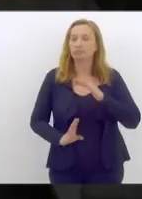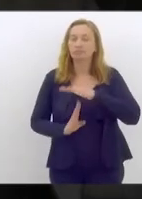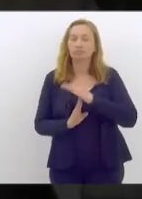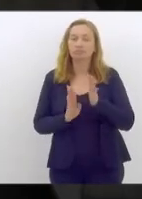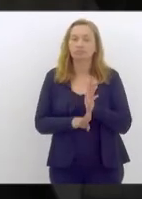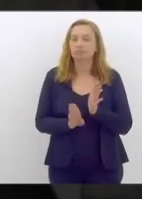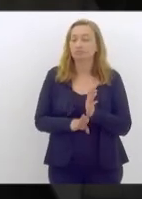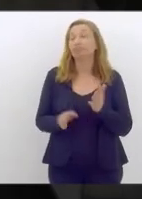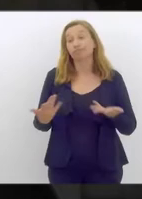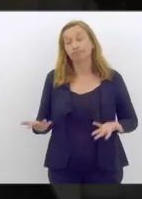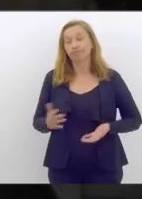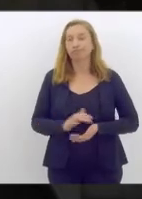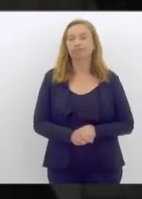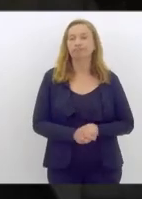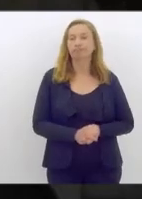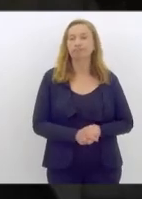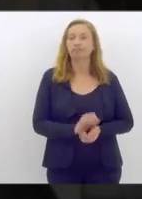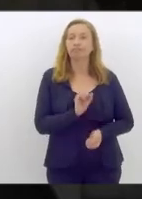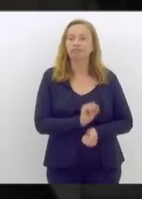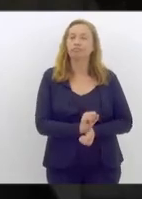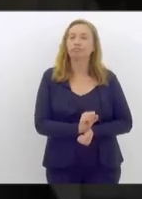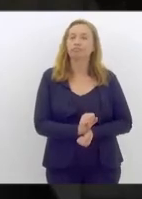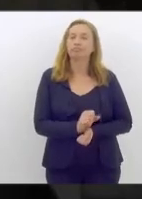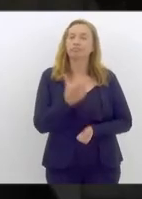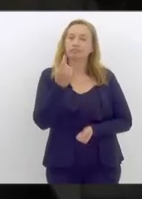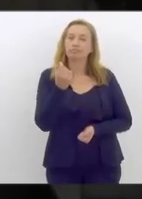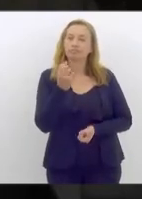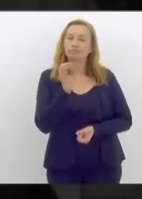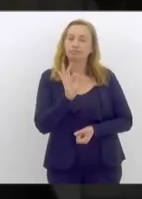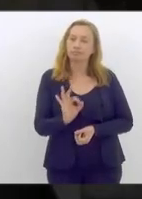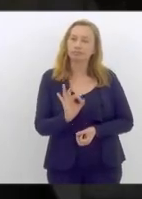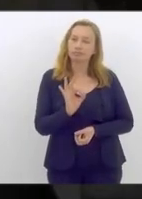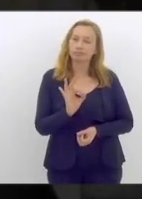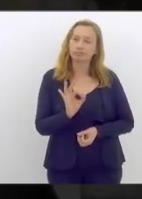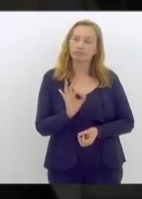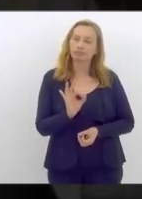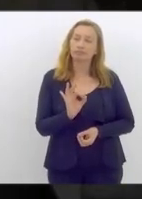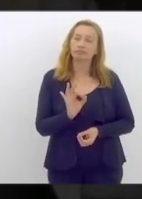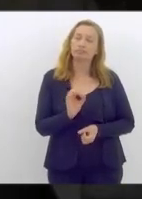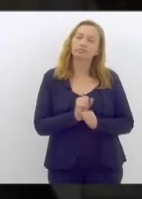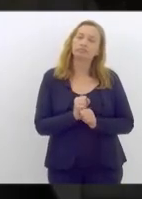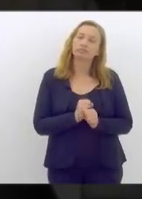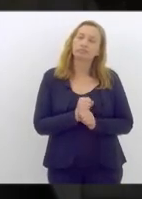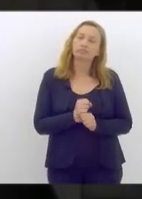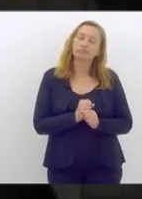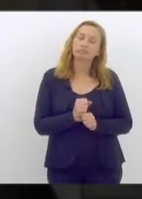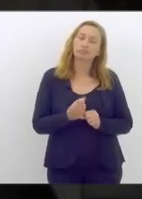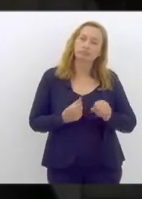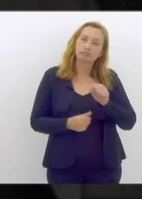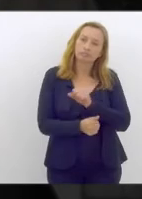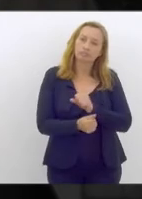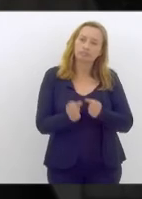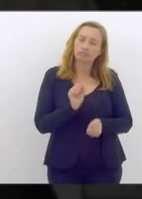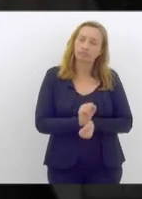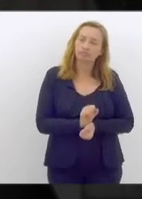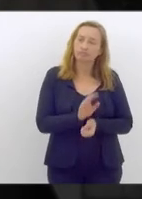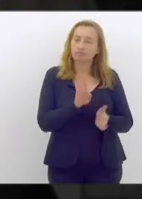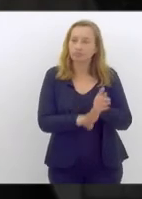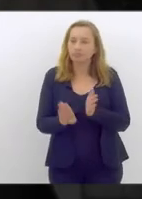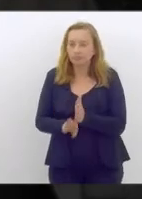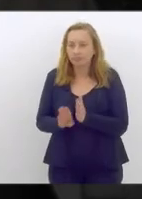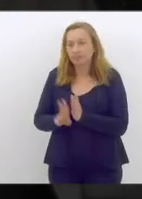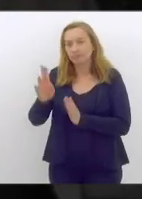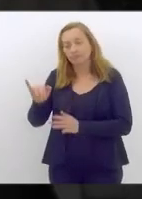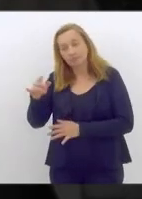a emenda que congela por 20 anos investimentos em políticas sociais que o que está congelado nas despesas da União